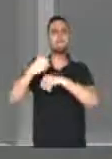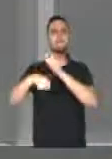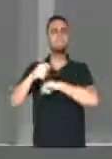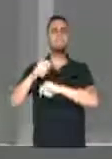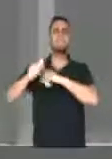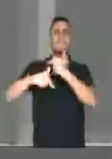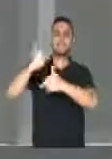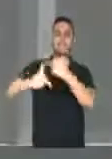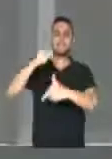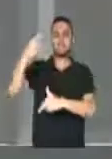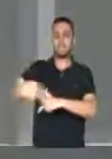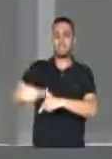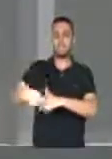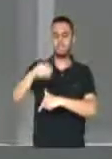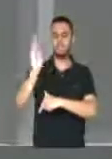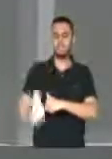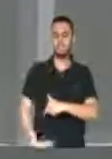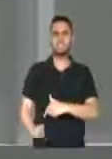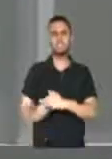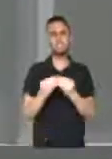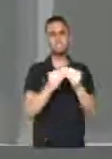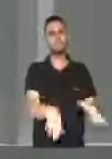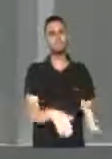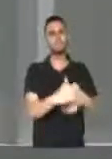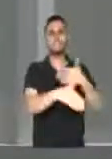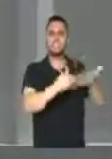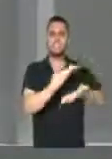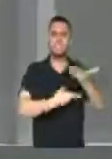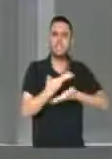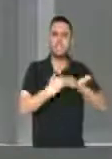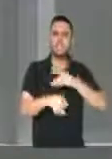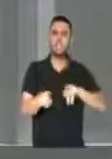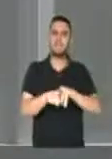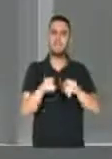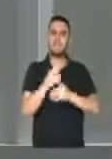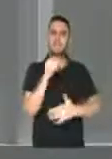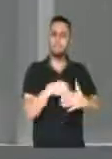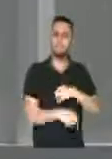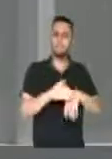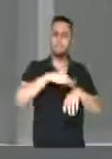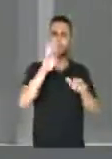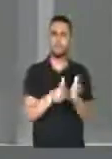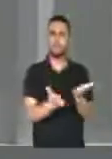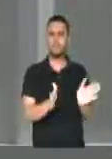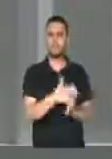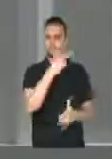precarizando as relações e aprofundando o grau de pobreza dos trabalhadores brasileiros.